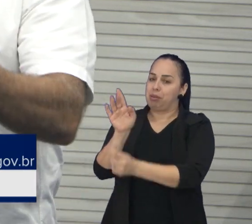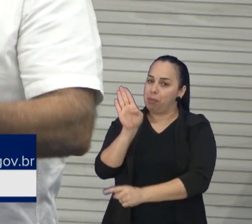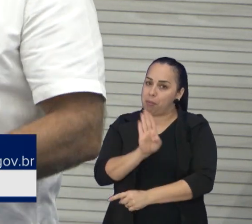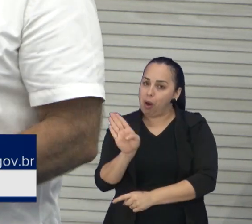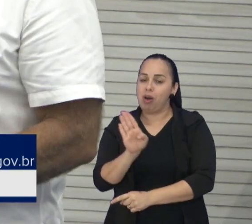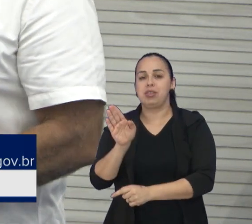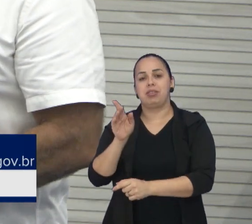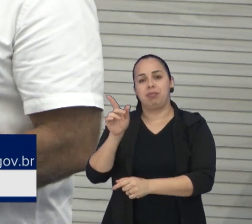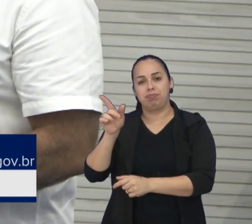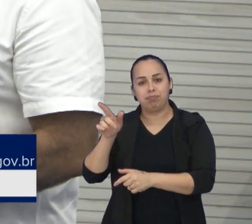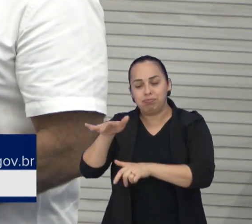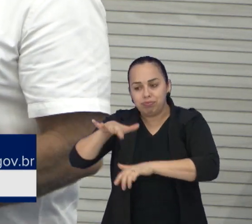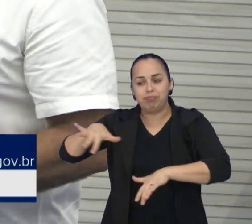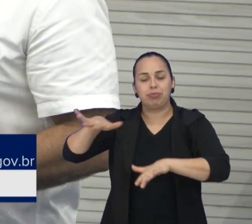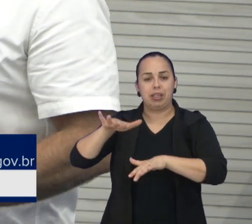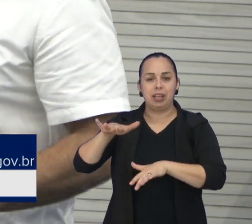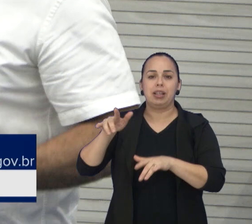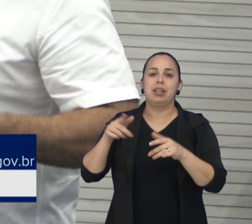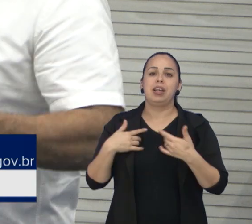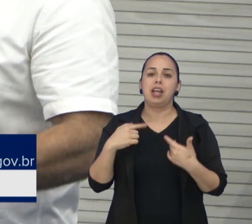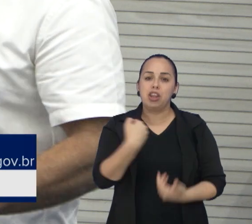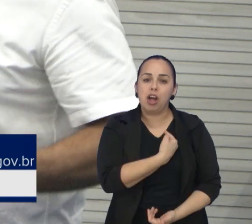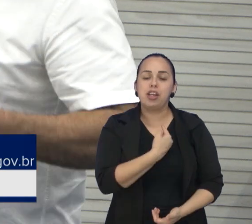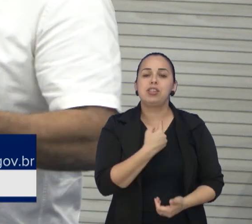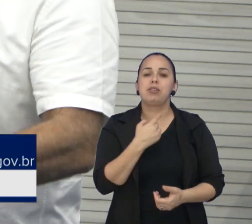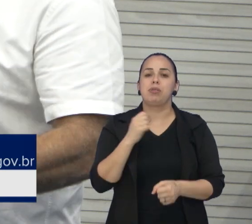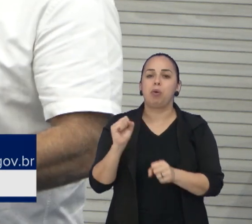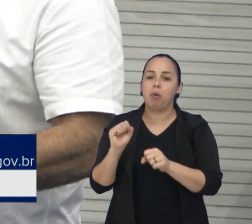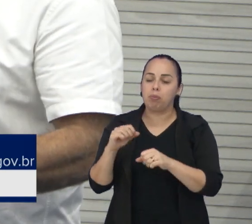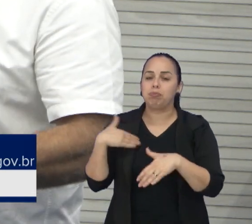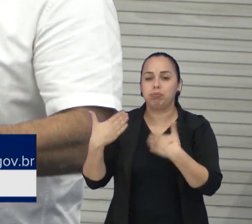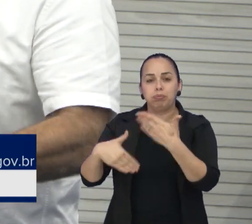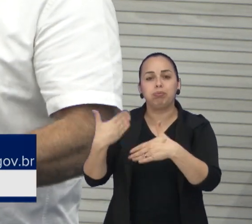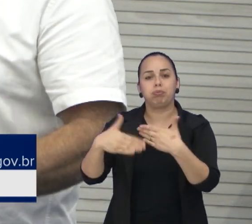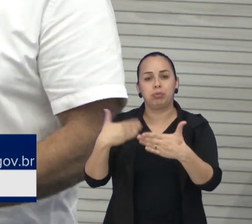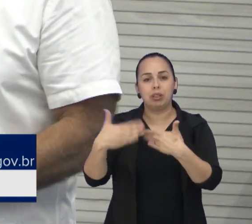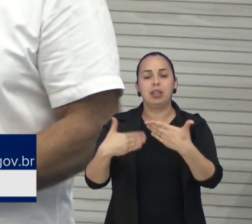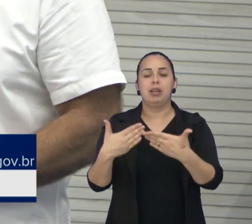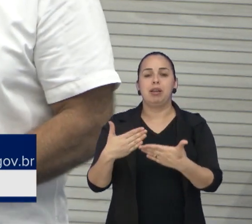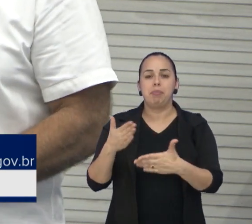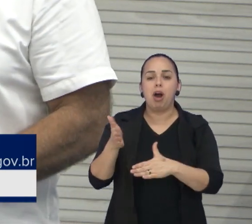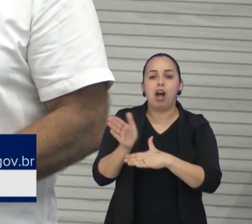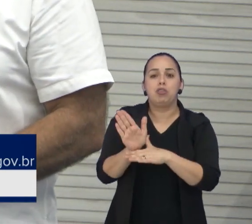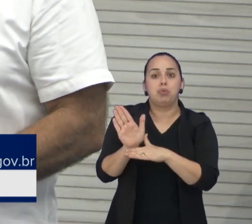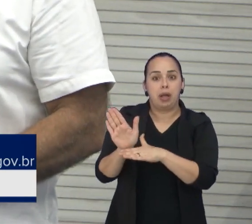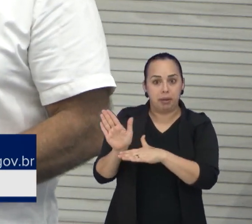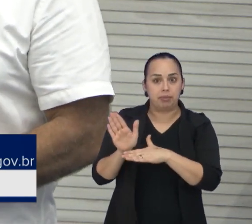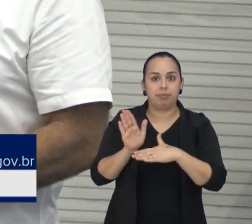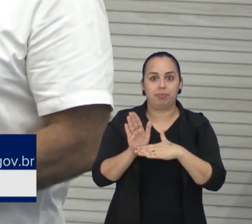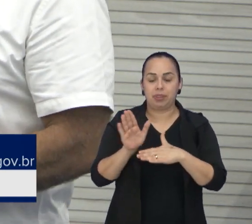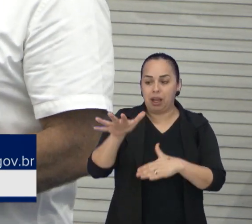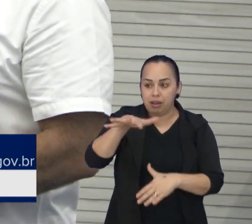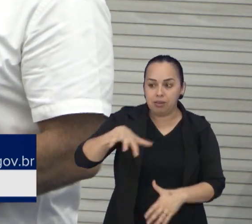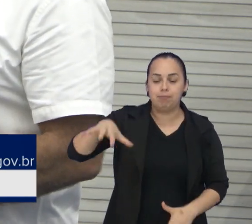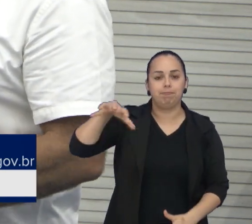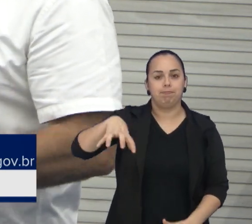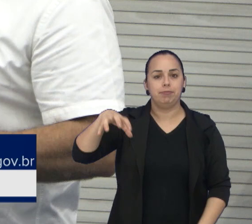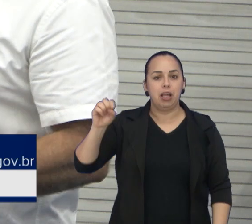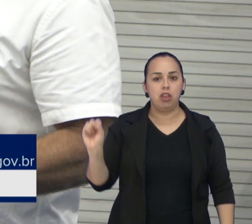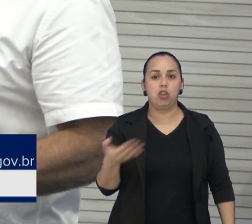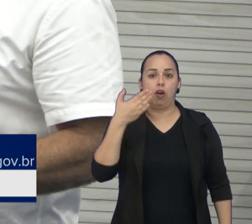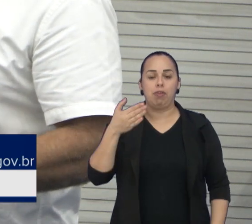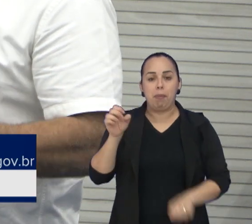Então, agradeço aos pares a aprovação e que a gente possa construir junto isso também. Quem sabe a gente possa trazer uma nova área, uma